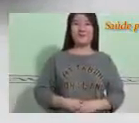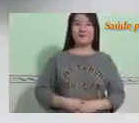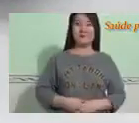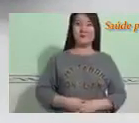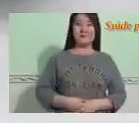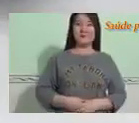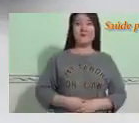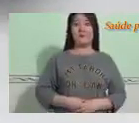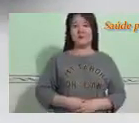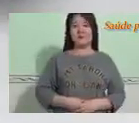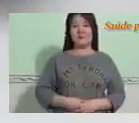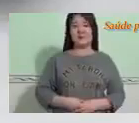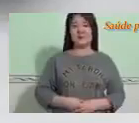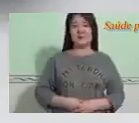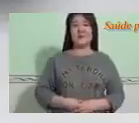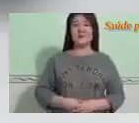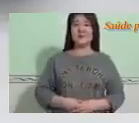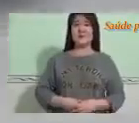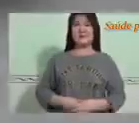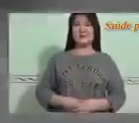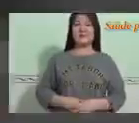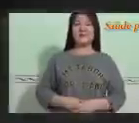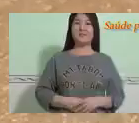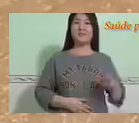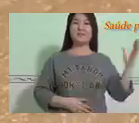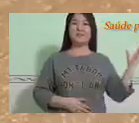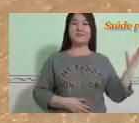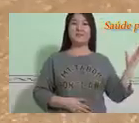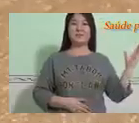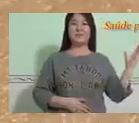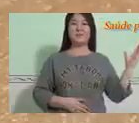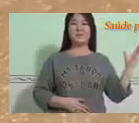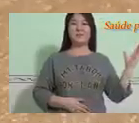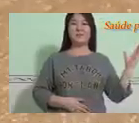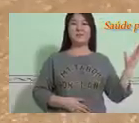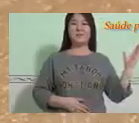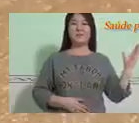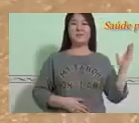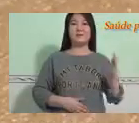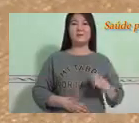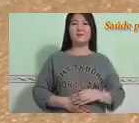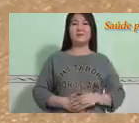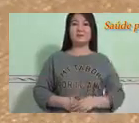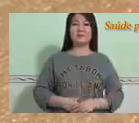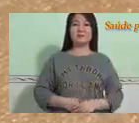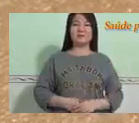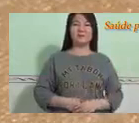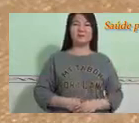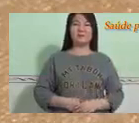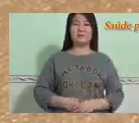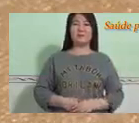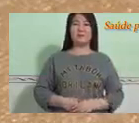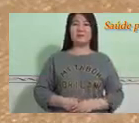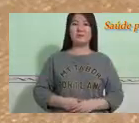provocar cicatrizes. 2. Dependendo do organismo de cada pessoa, podem surgir cicatrizes com queloides no local, vírgula, que